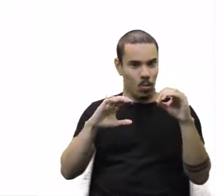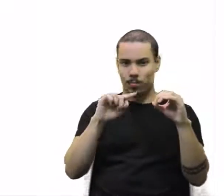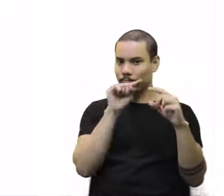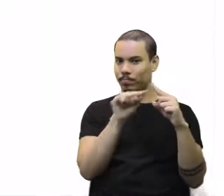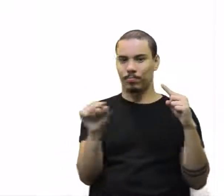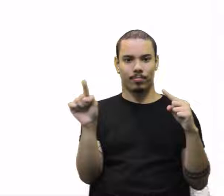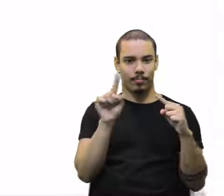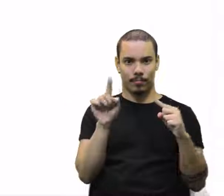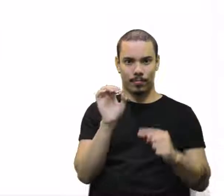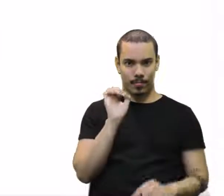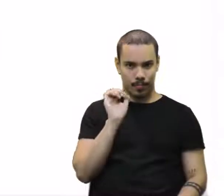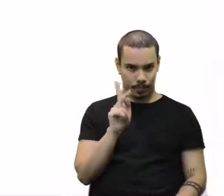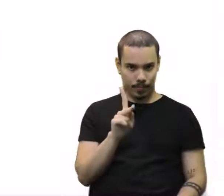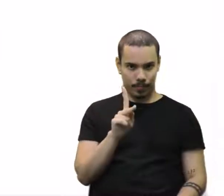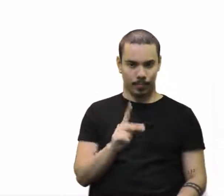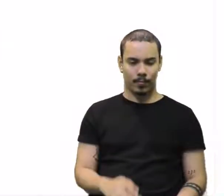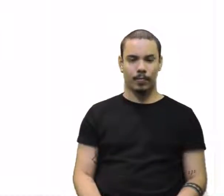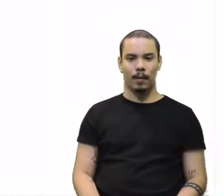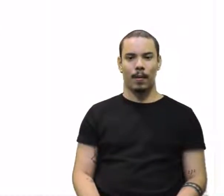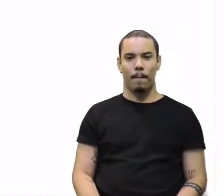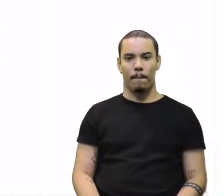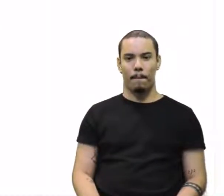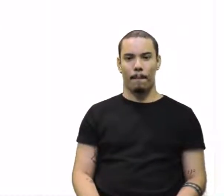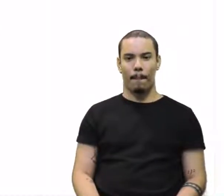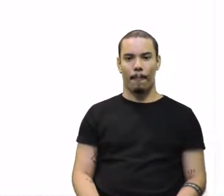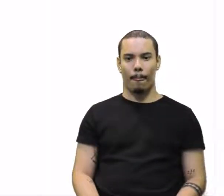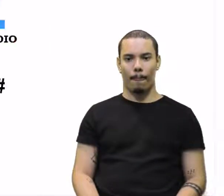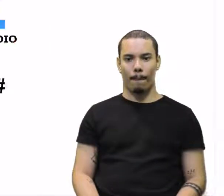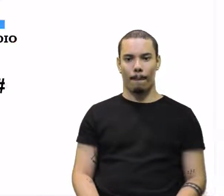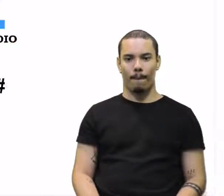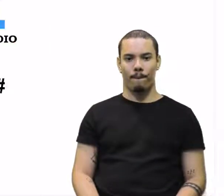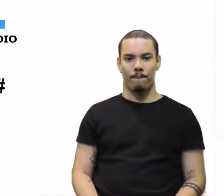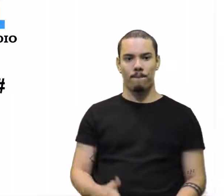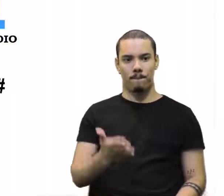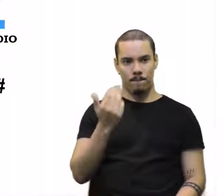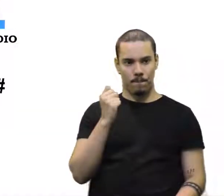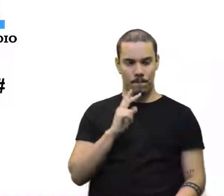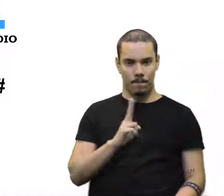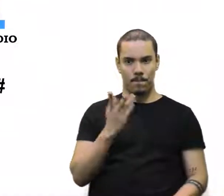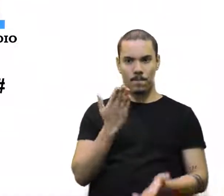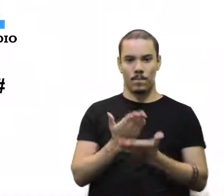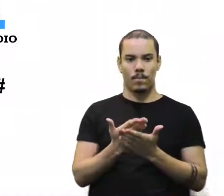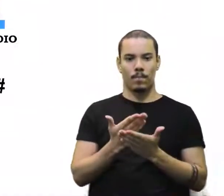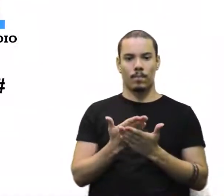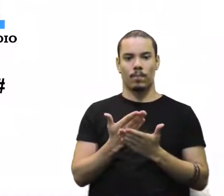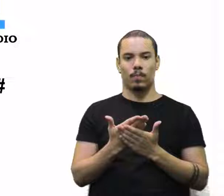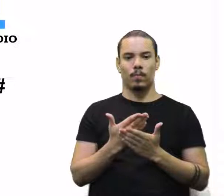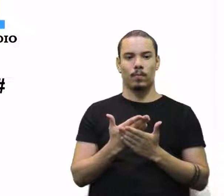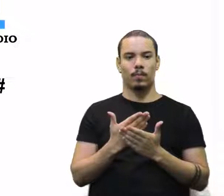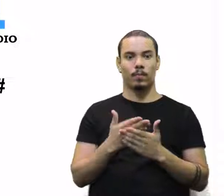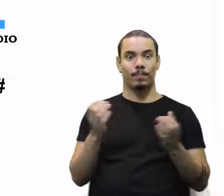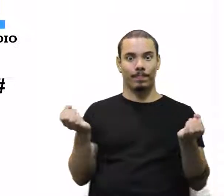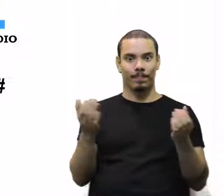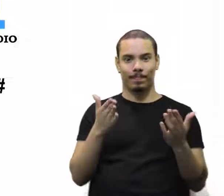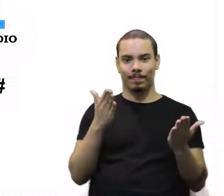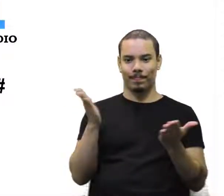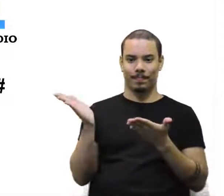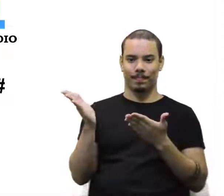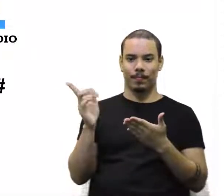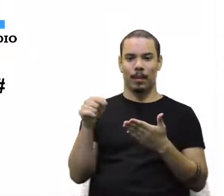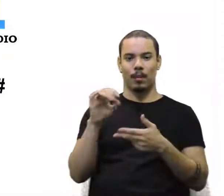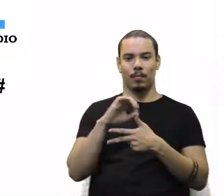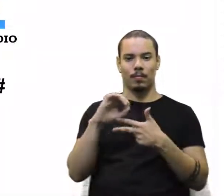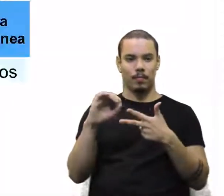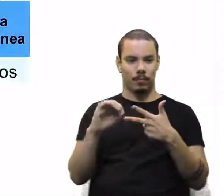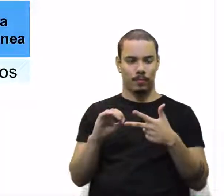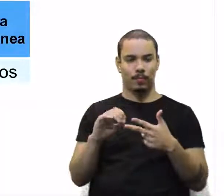secundário. Tranquilo? Então, vamos lá para a gente continuar na nossa aula, no nosso Se Liga no Enem. E é uma